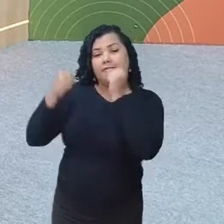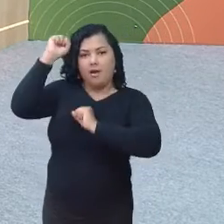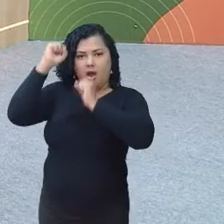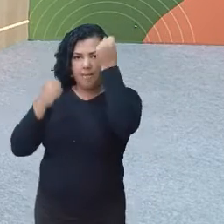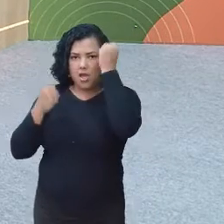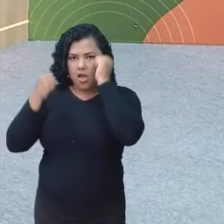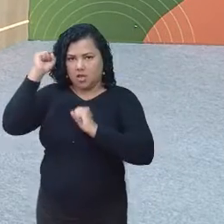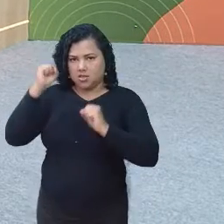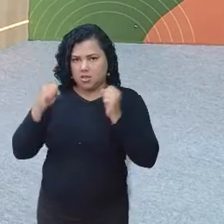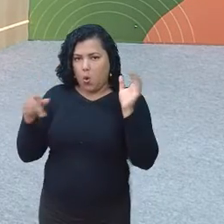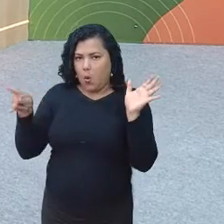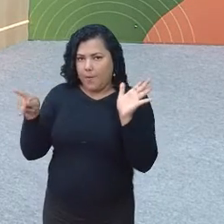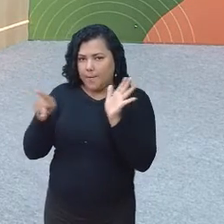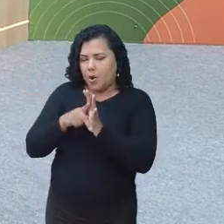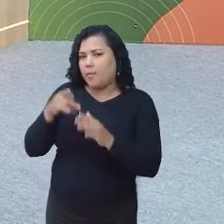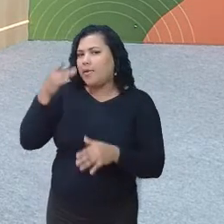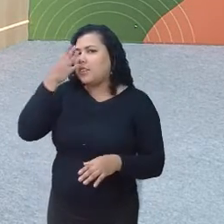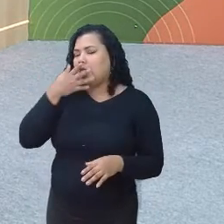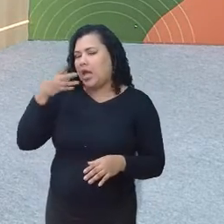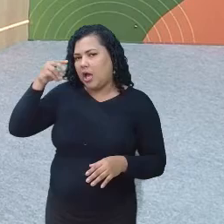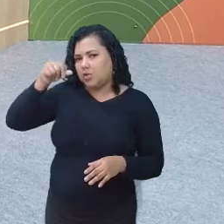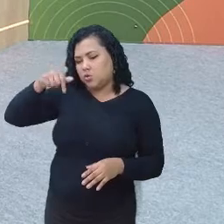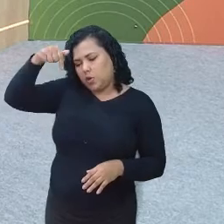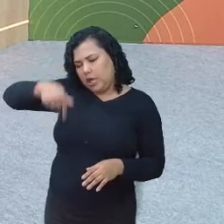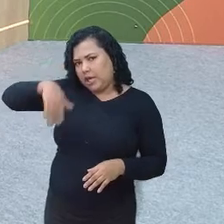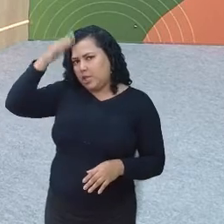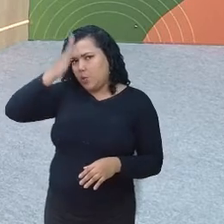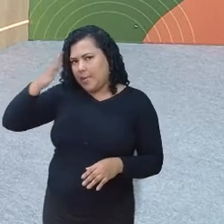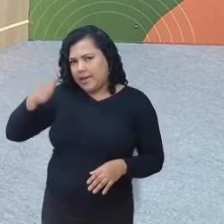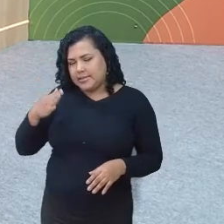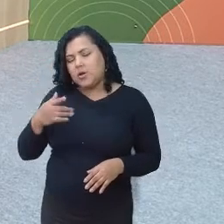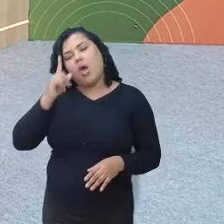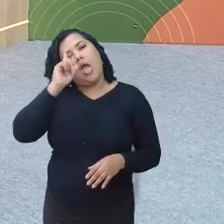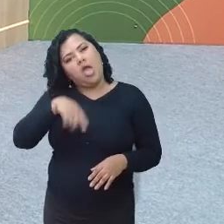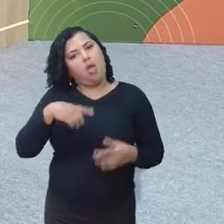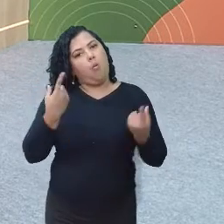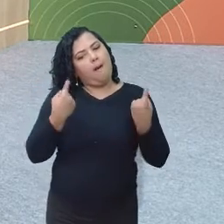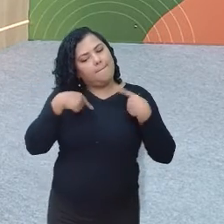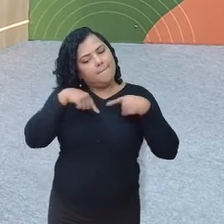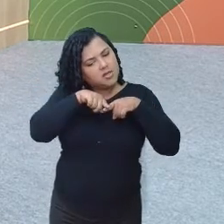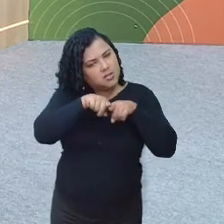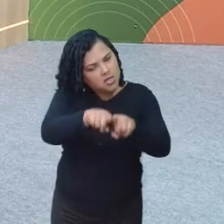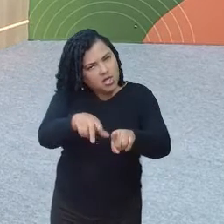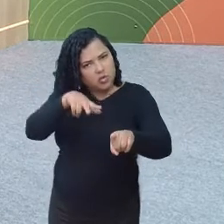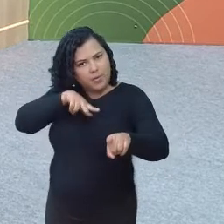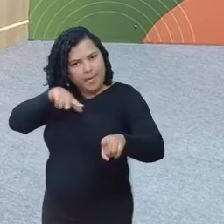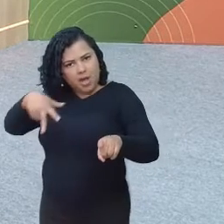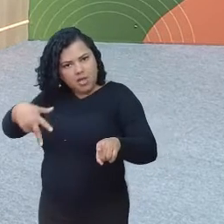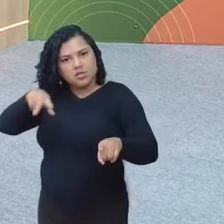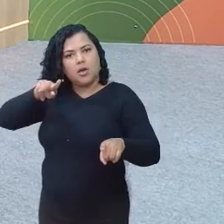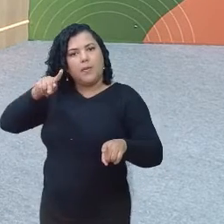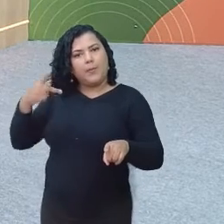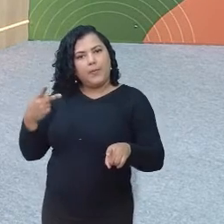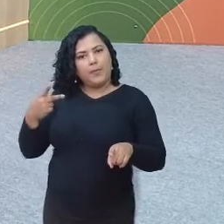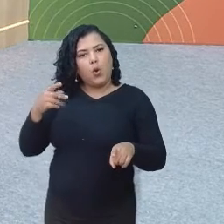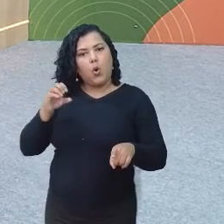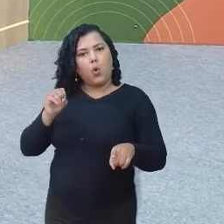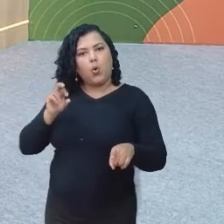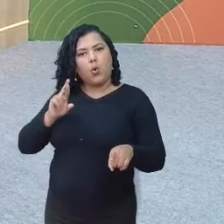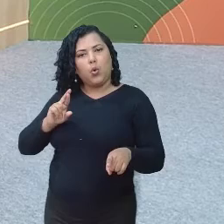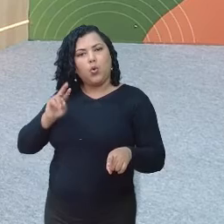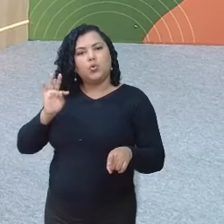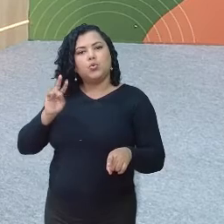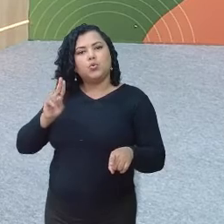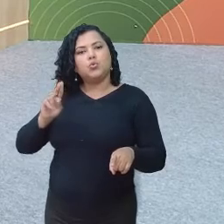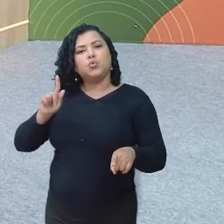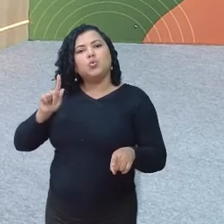Brasil vai ser uma parceria existente, né, entre os portugueses e os holandeses. Então, veja aqui,